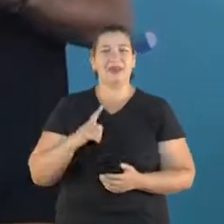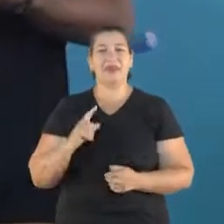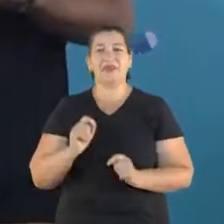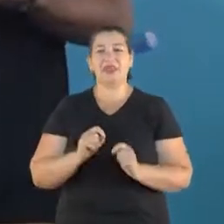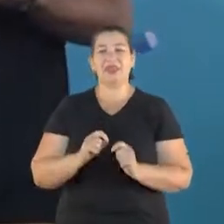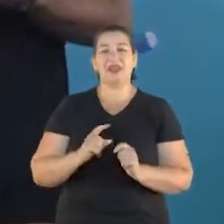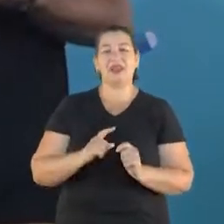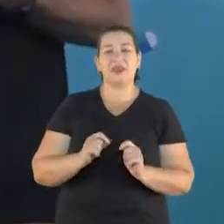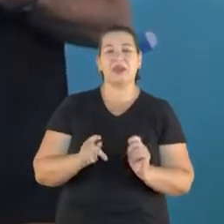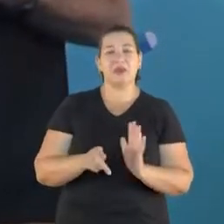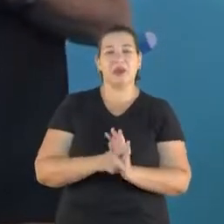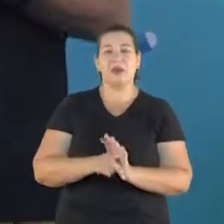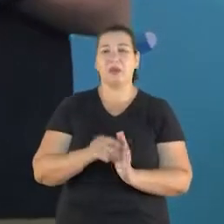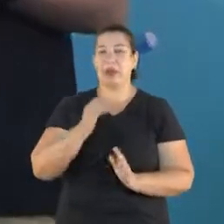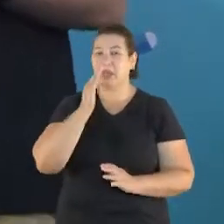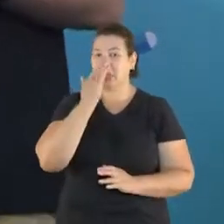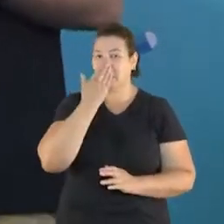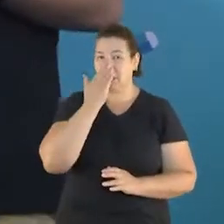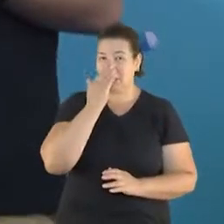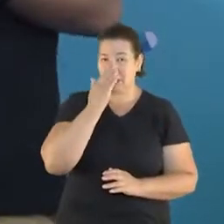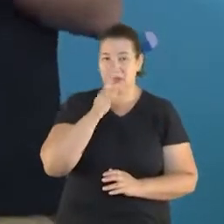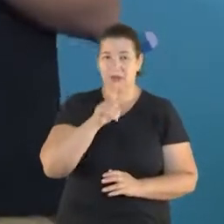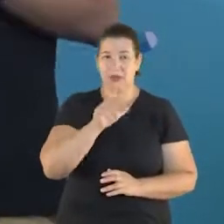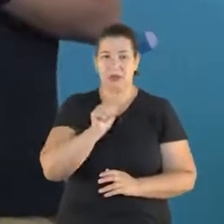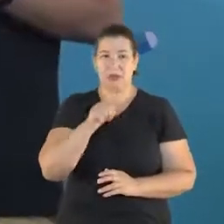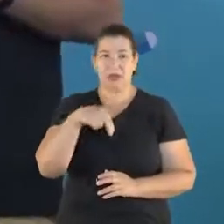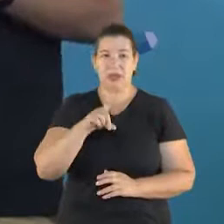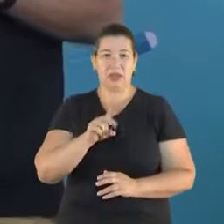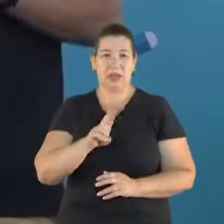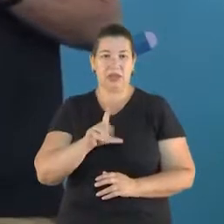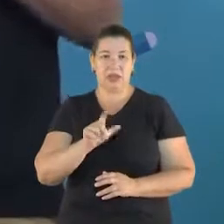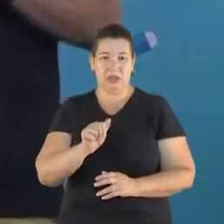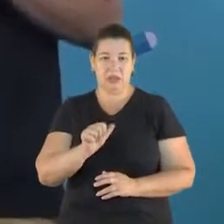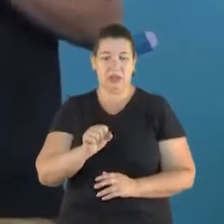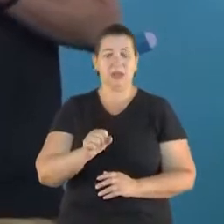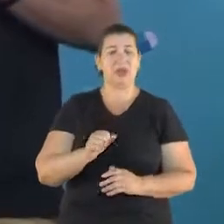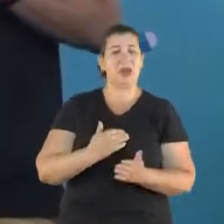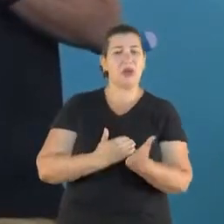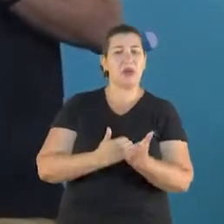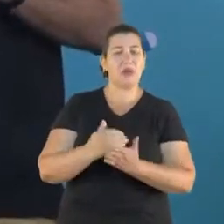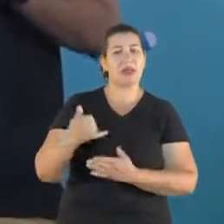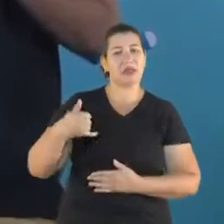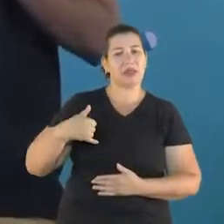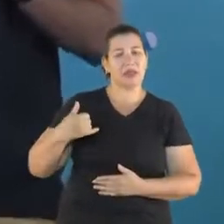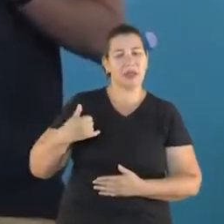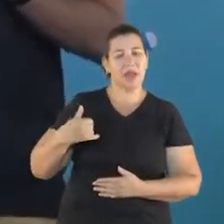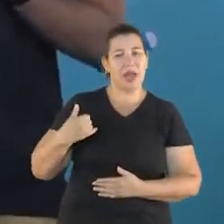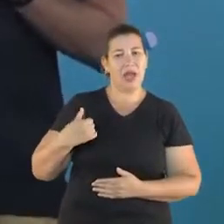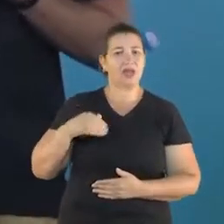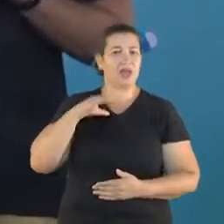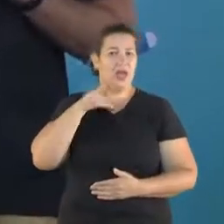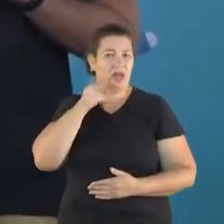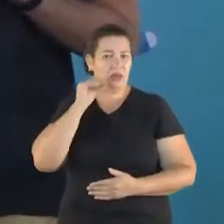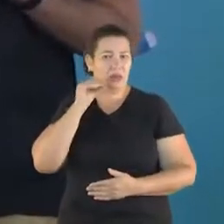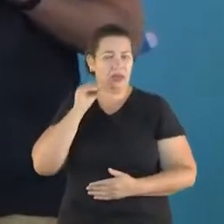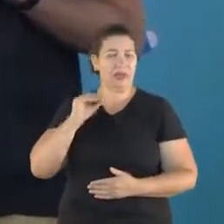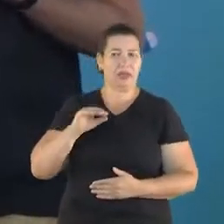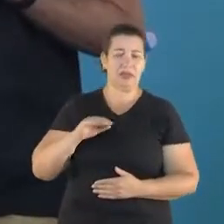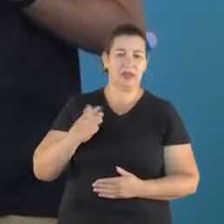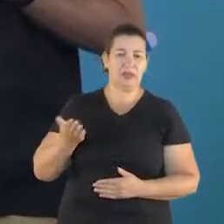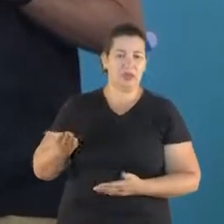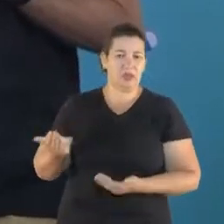das glândulas sexuais e começarem a agir na puberdade, elas são determinantes para as mudanças que estamos falando